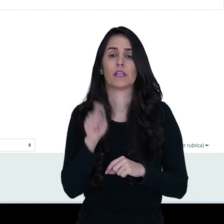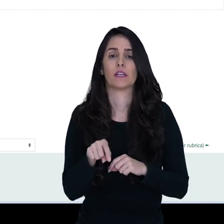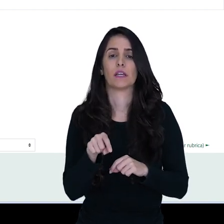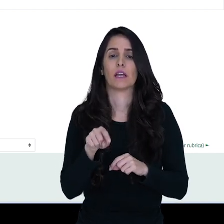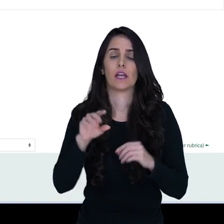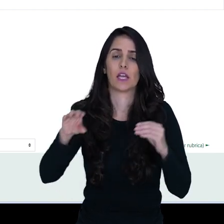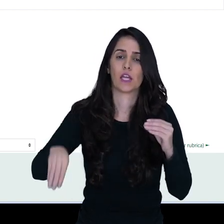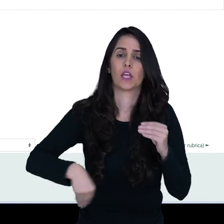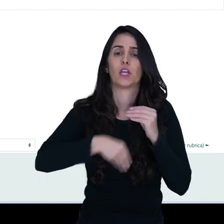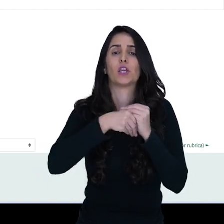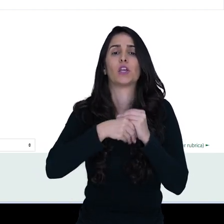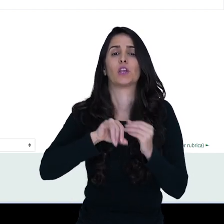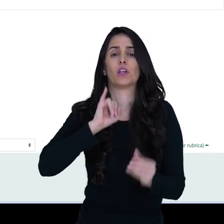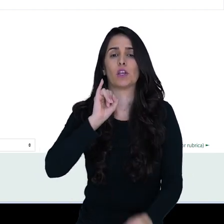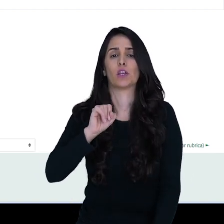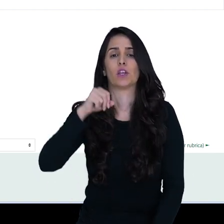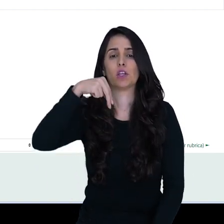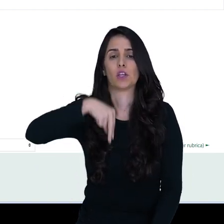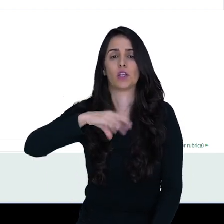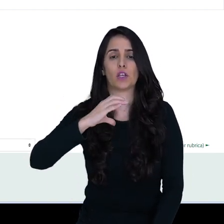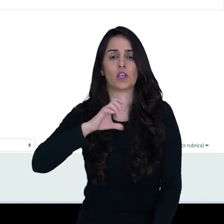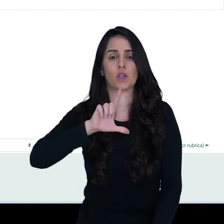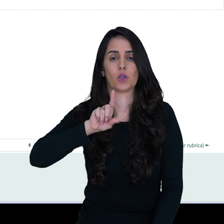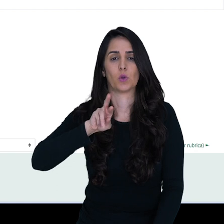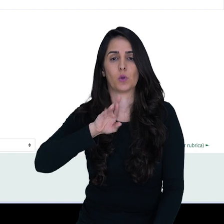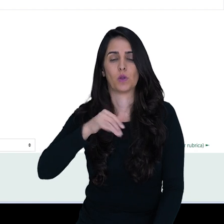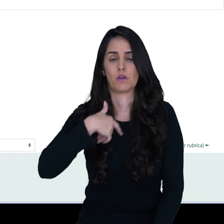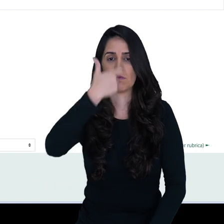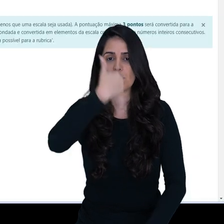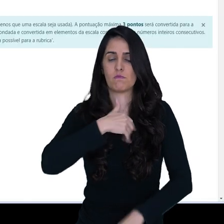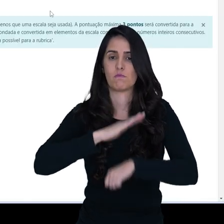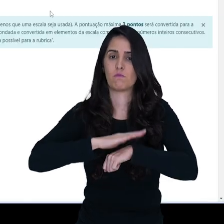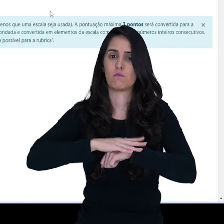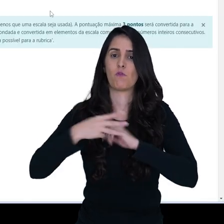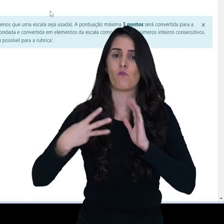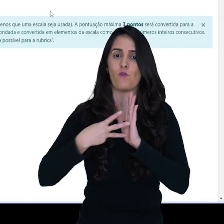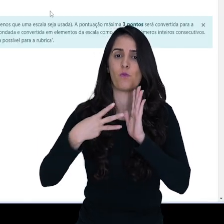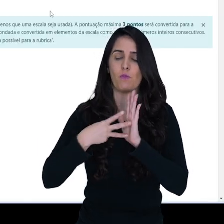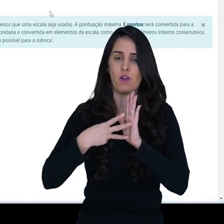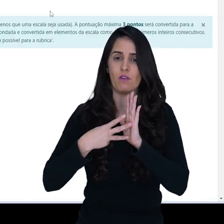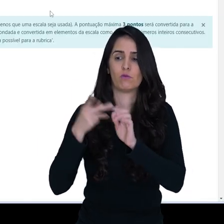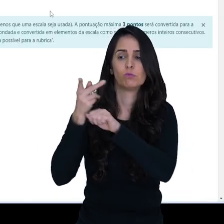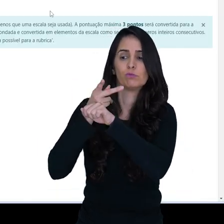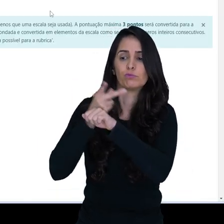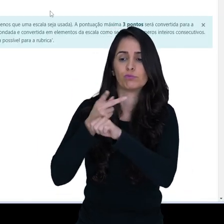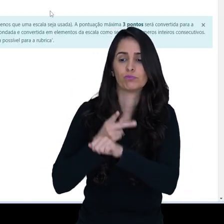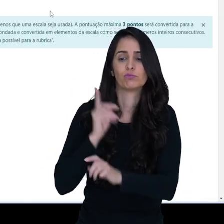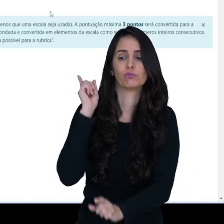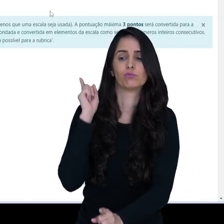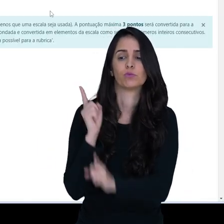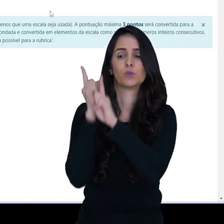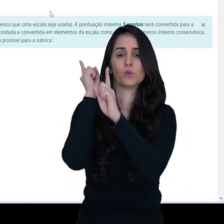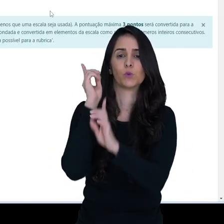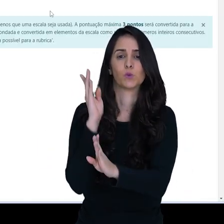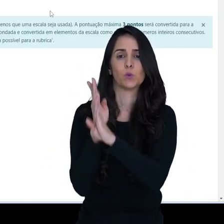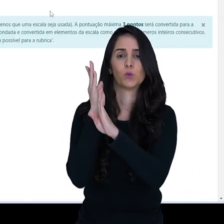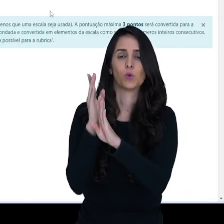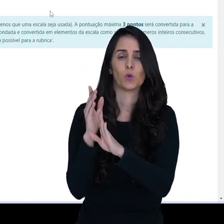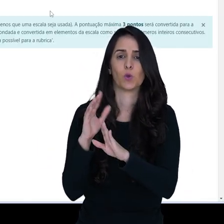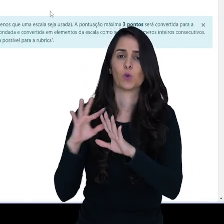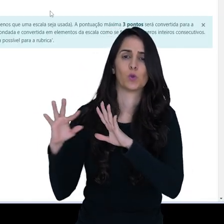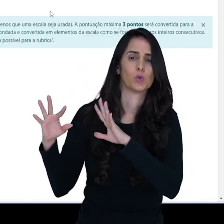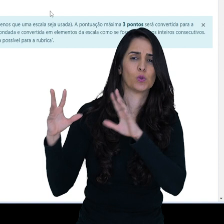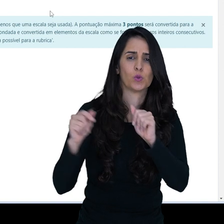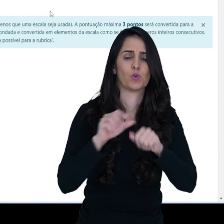aqui em incluir meus próprios formulários e buscar e aí o sistema vai localizar em